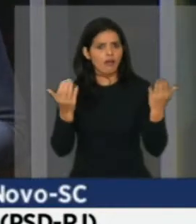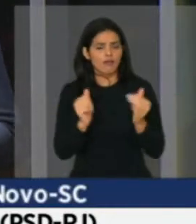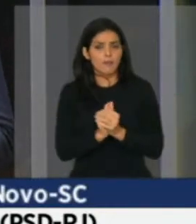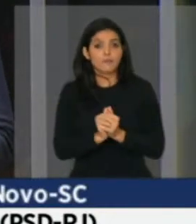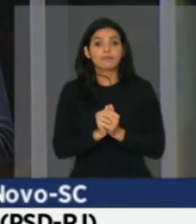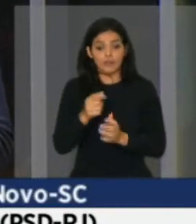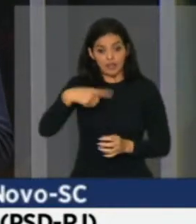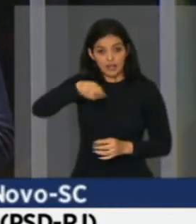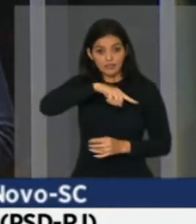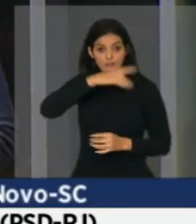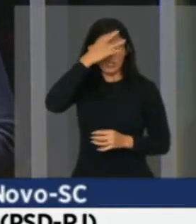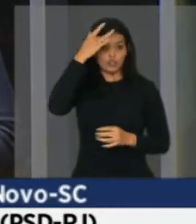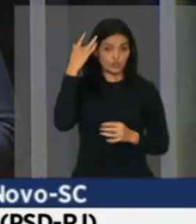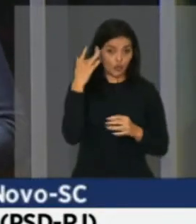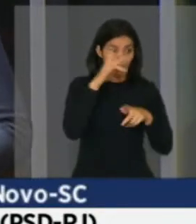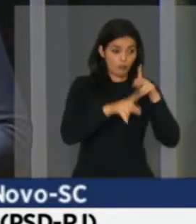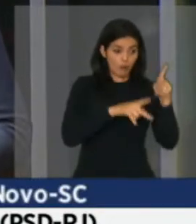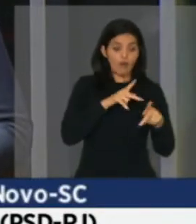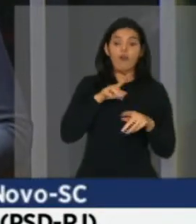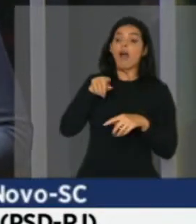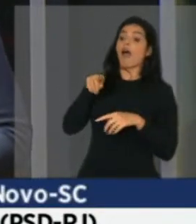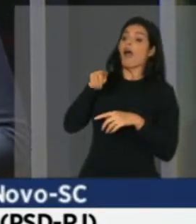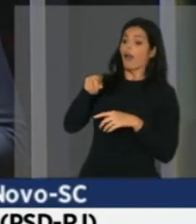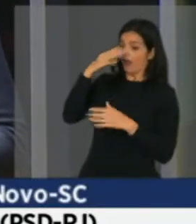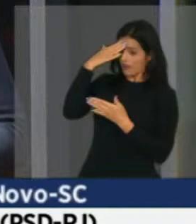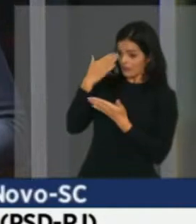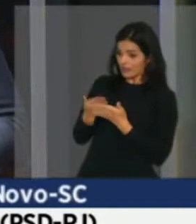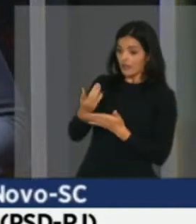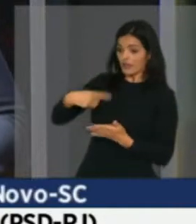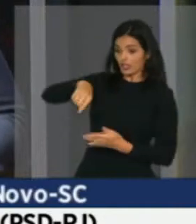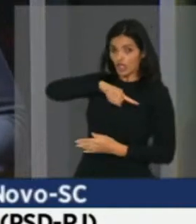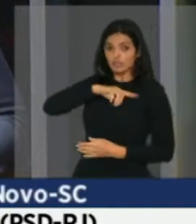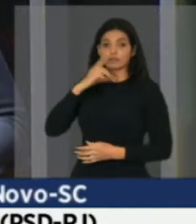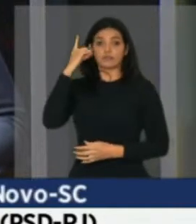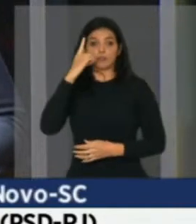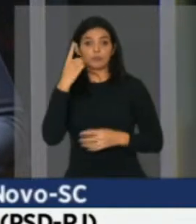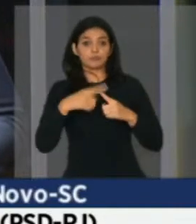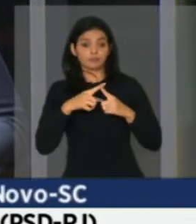dos parlamentares que gastam dinheiro das pessoas